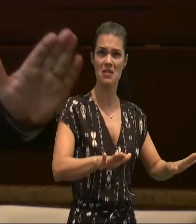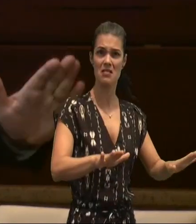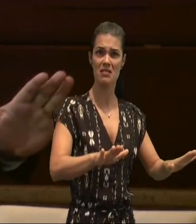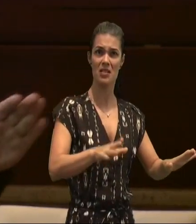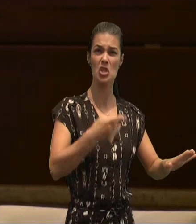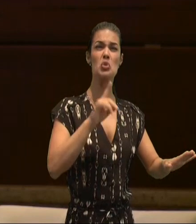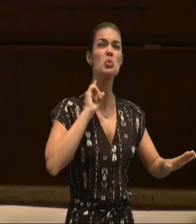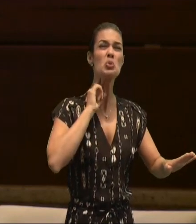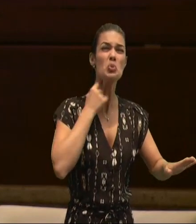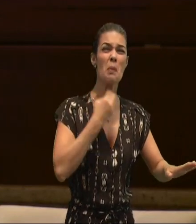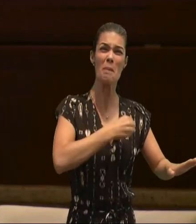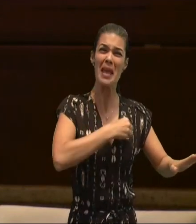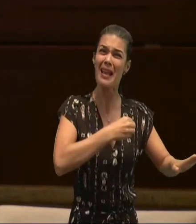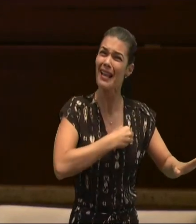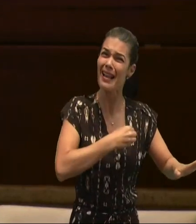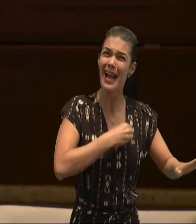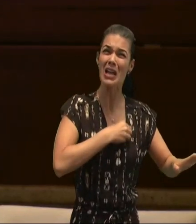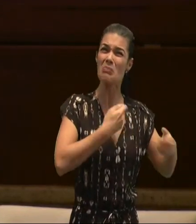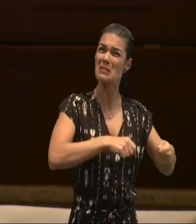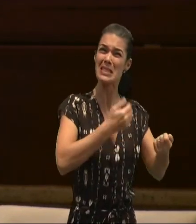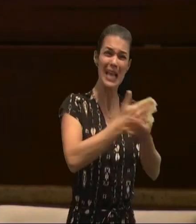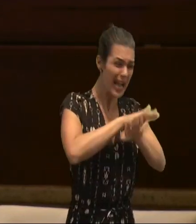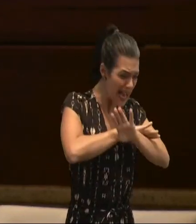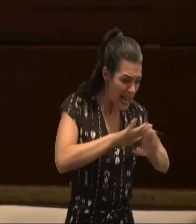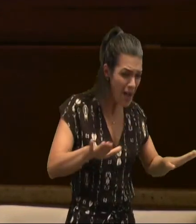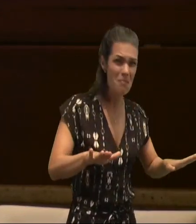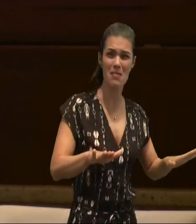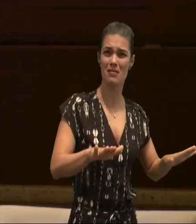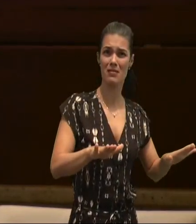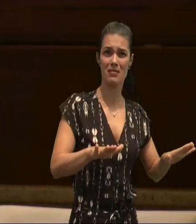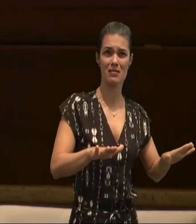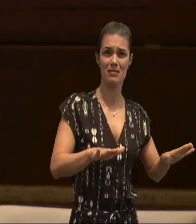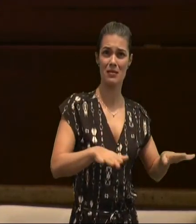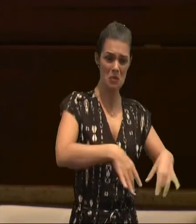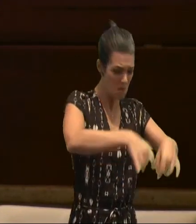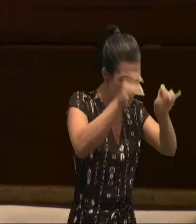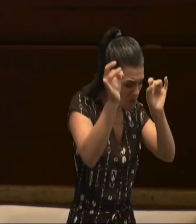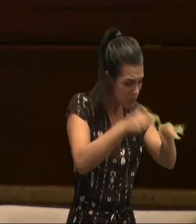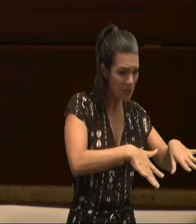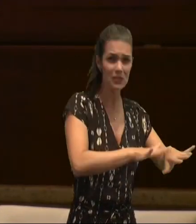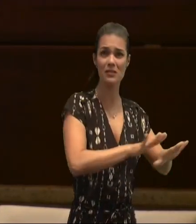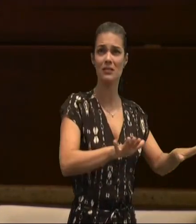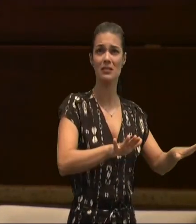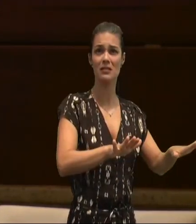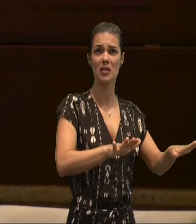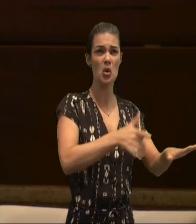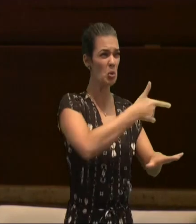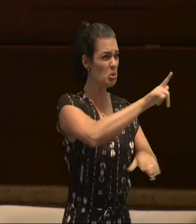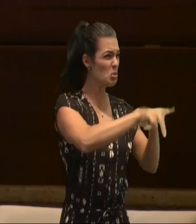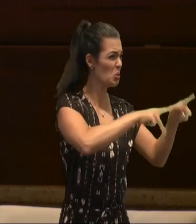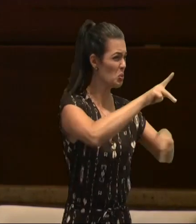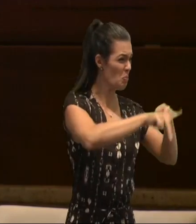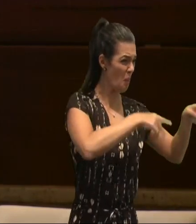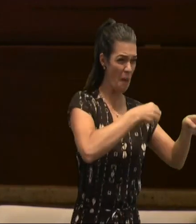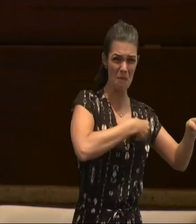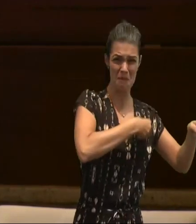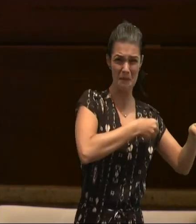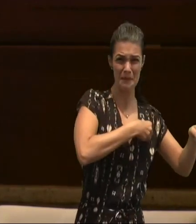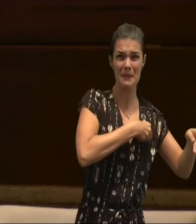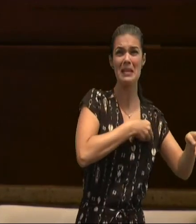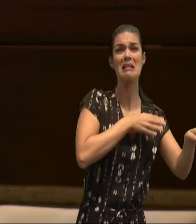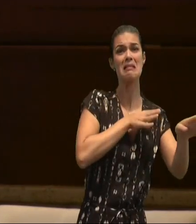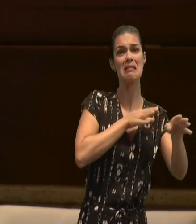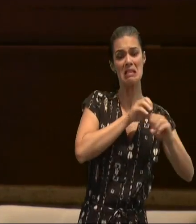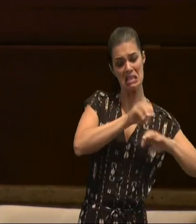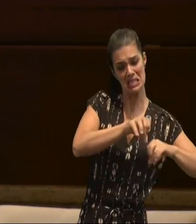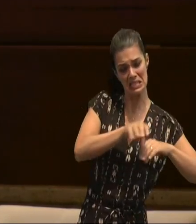imundícia espiritual, vocês irão abandonar tudo aquilo que vocês aprenderam com esses povos pagãos. Por quê? Porque a